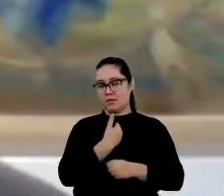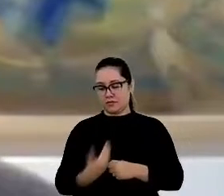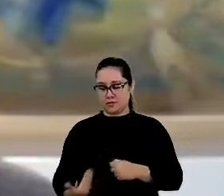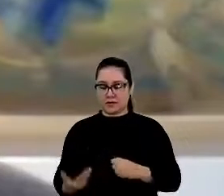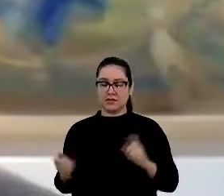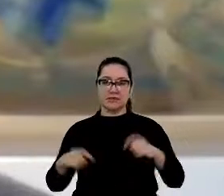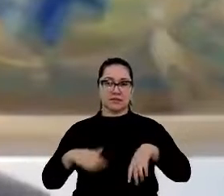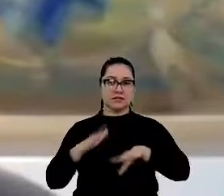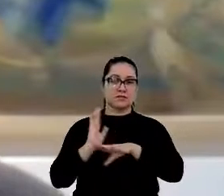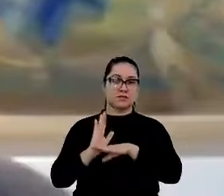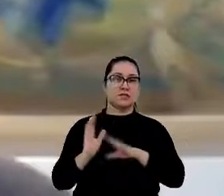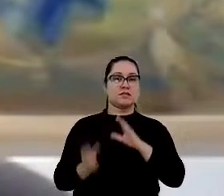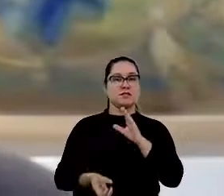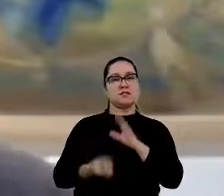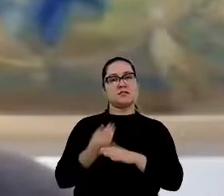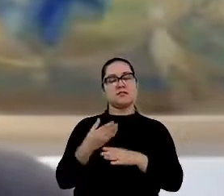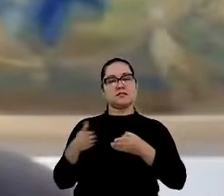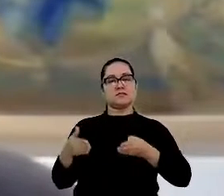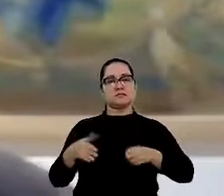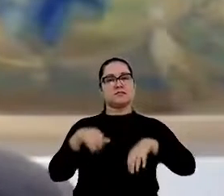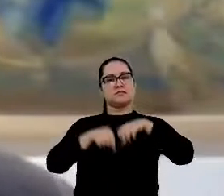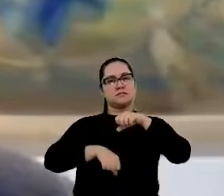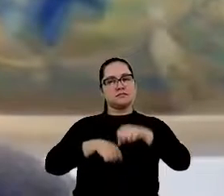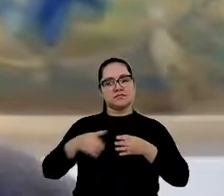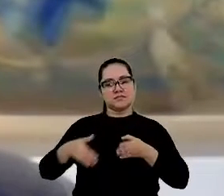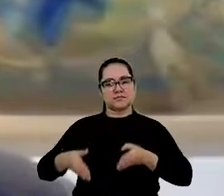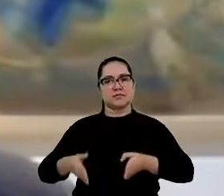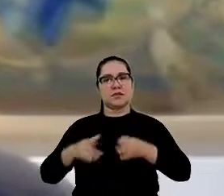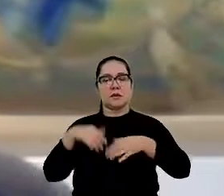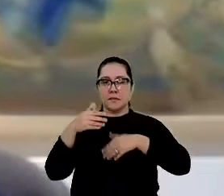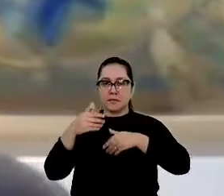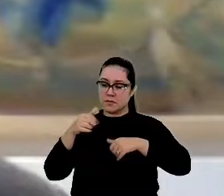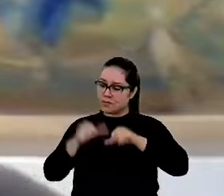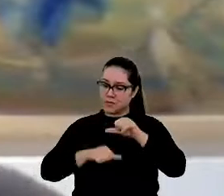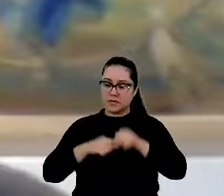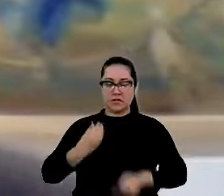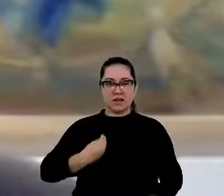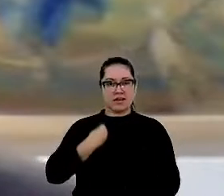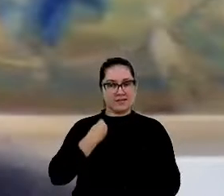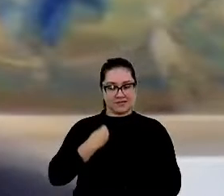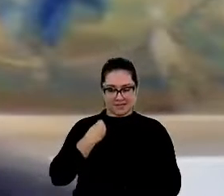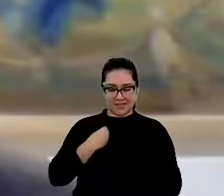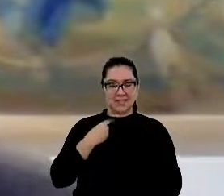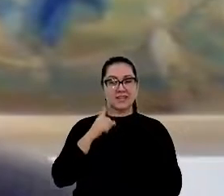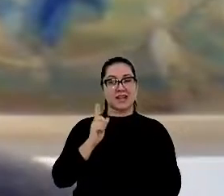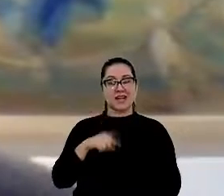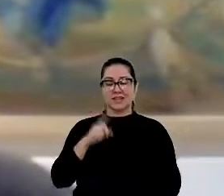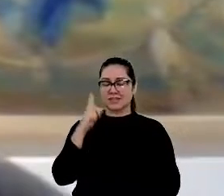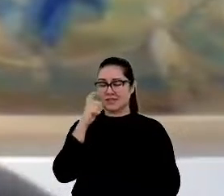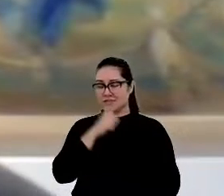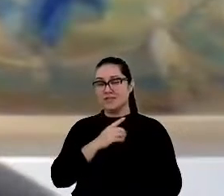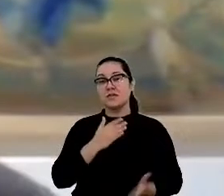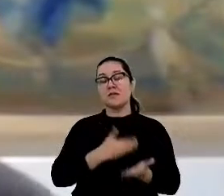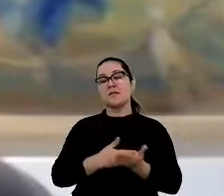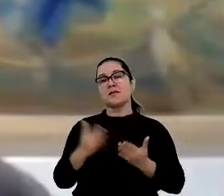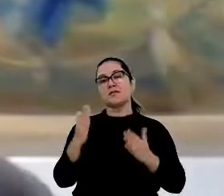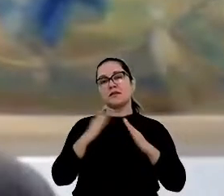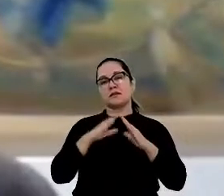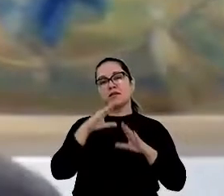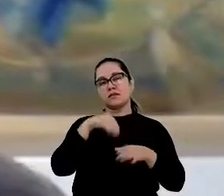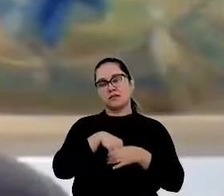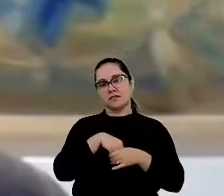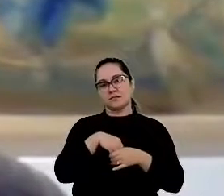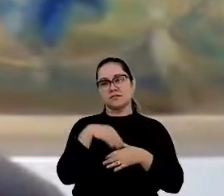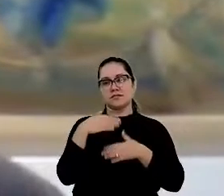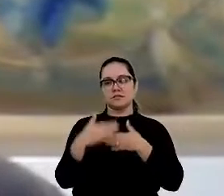você cria ciclovia. Mudança de hábito é uma coisa muito complexa, que começa em casa e vai passando